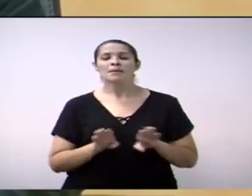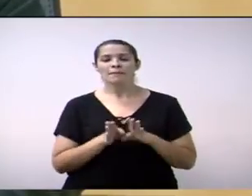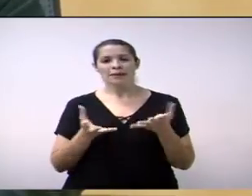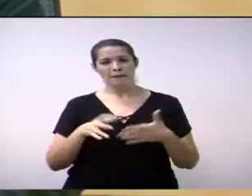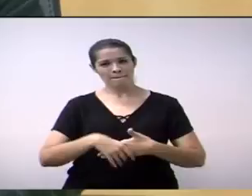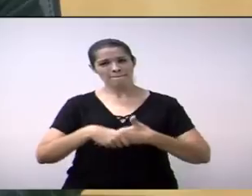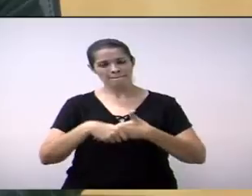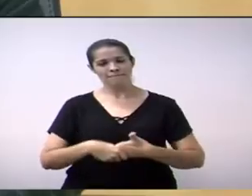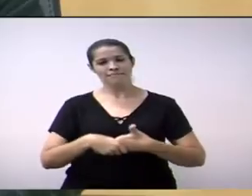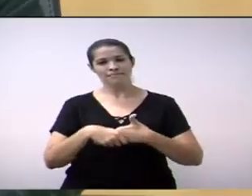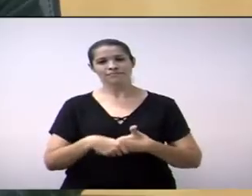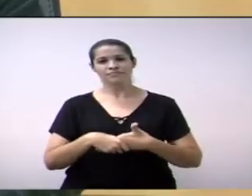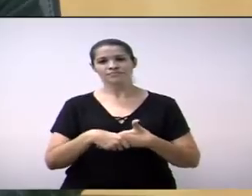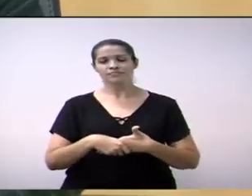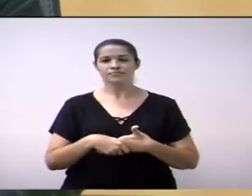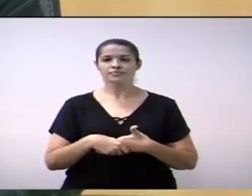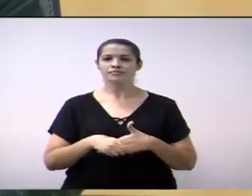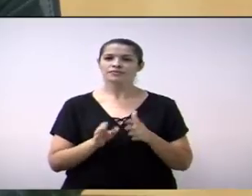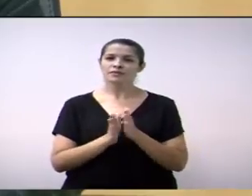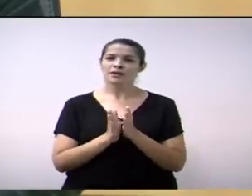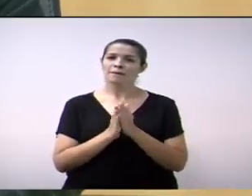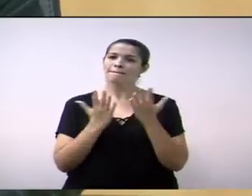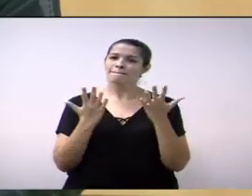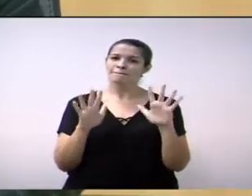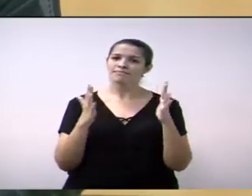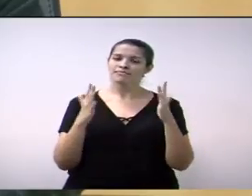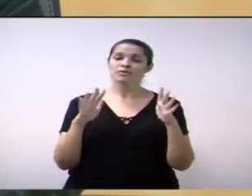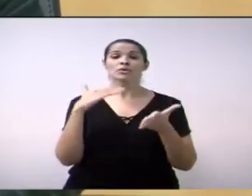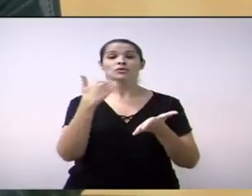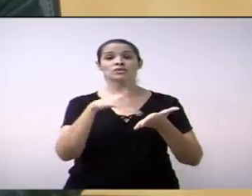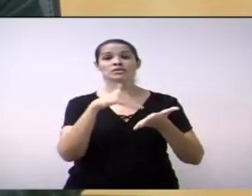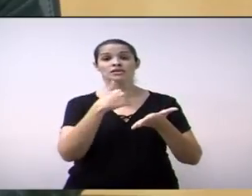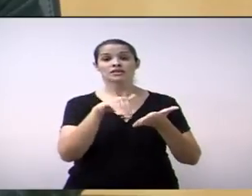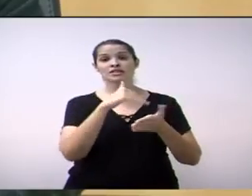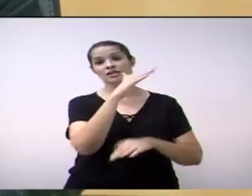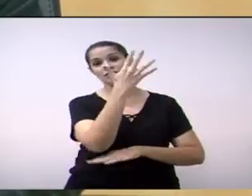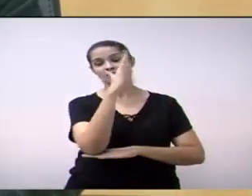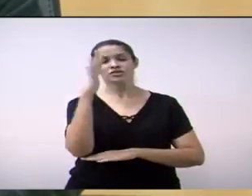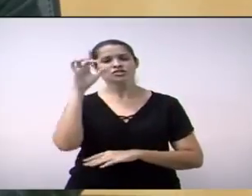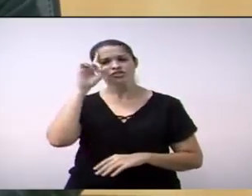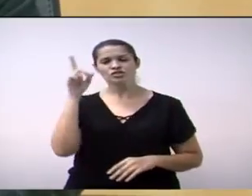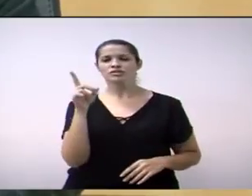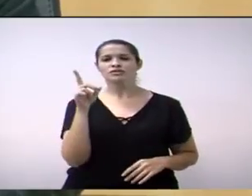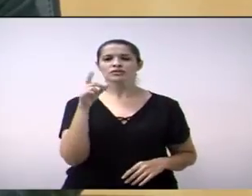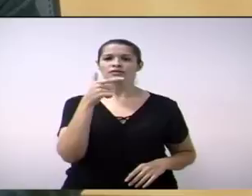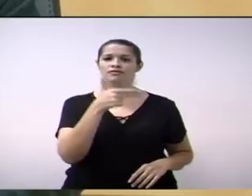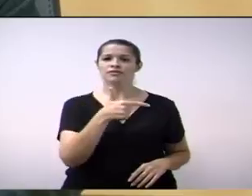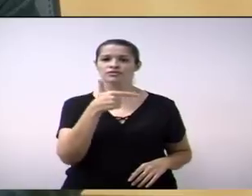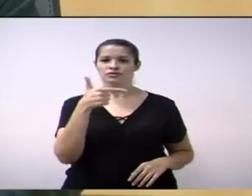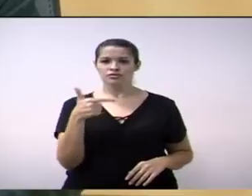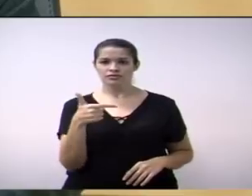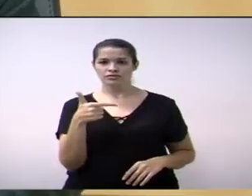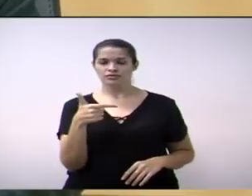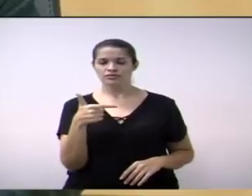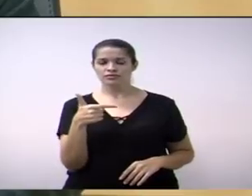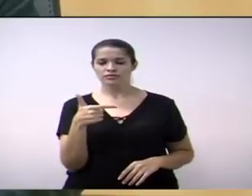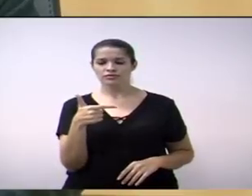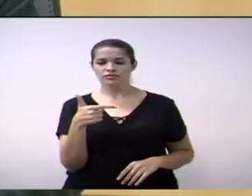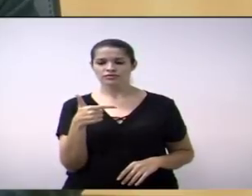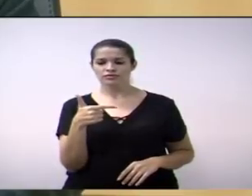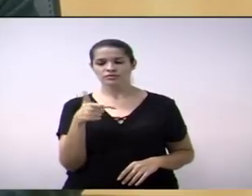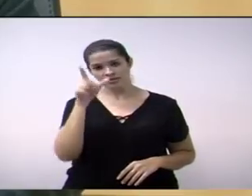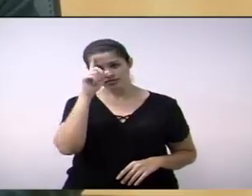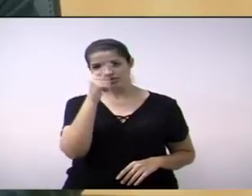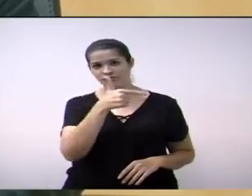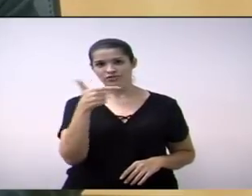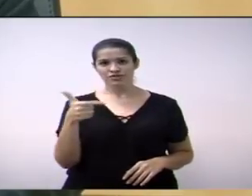parabenizar e cumprimentar o secretário do Meio Ambiente. Dia 20 2022, vai comemorar